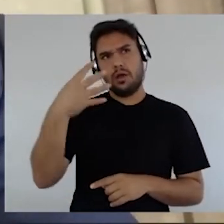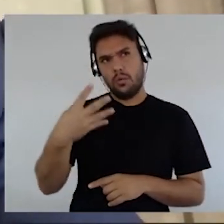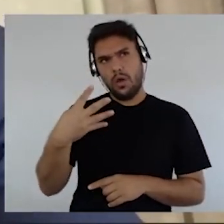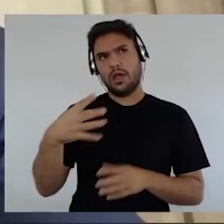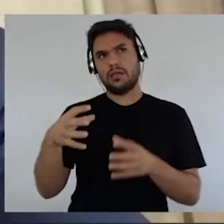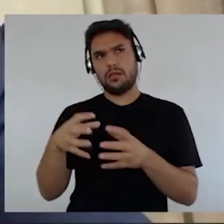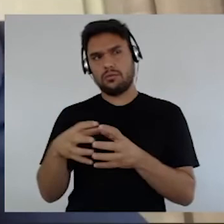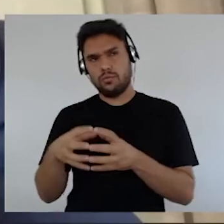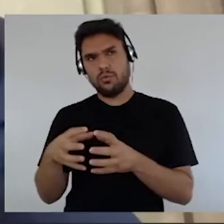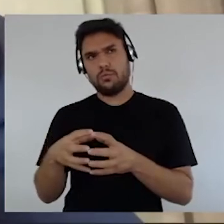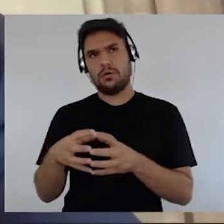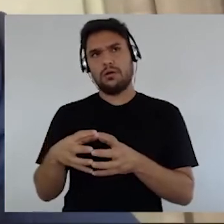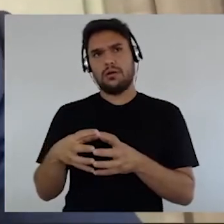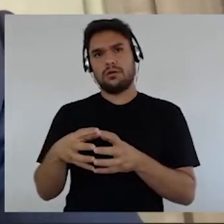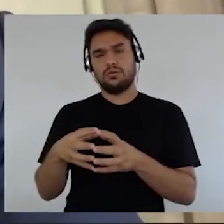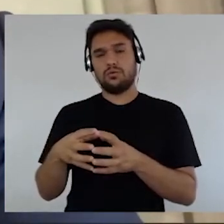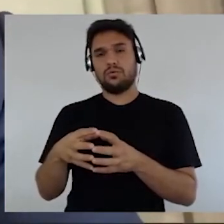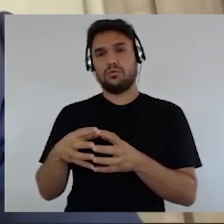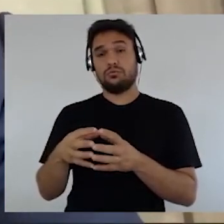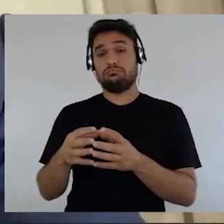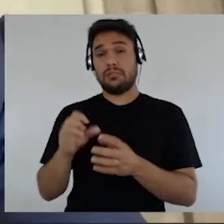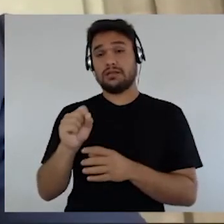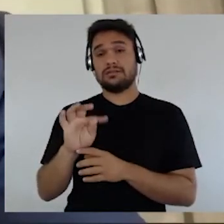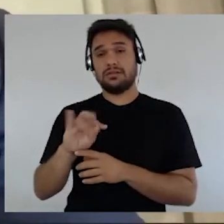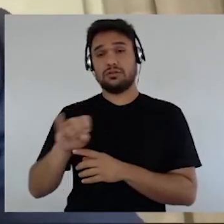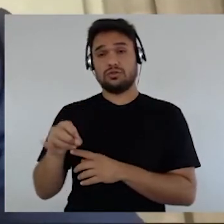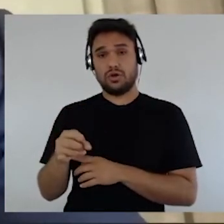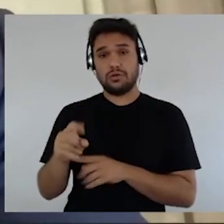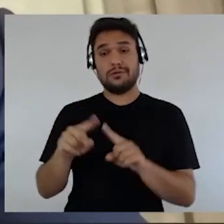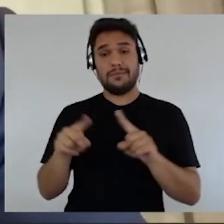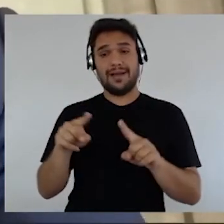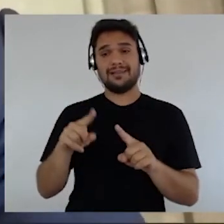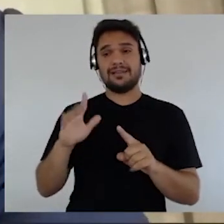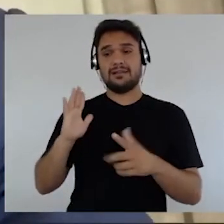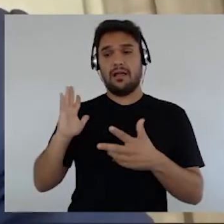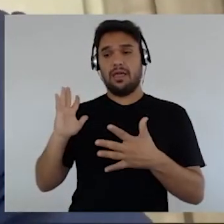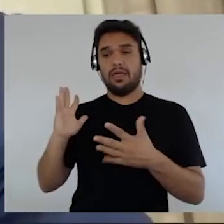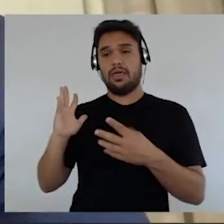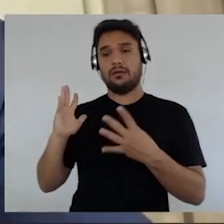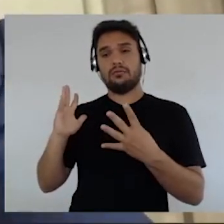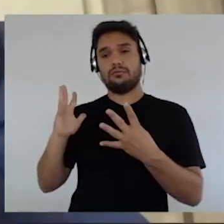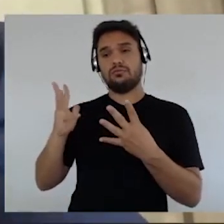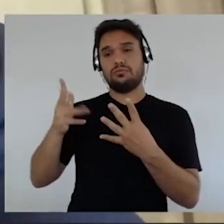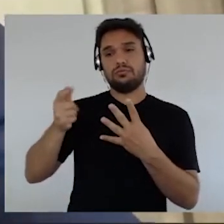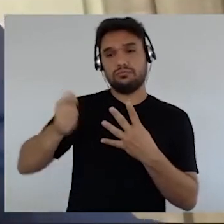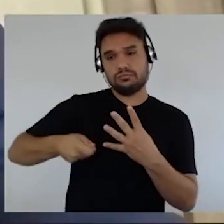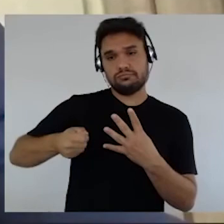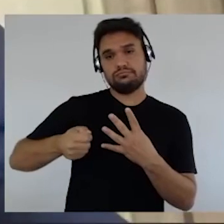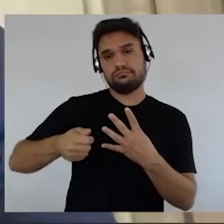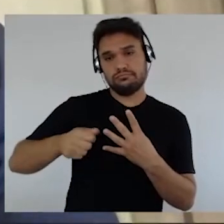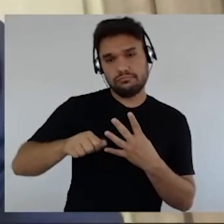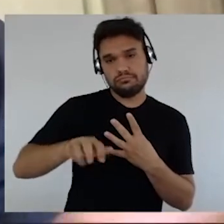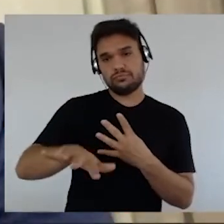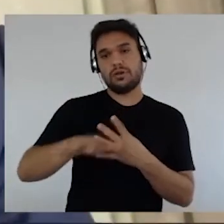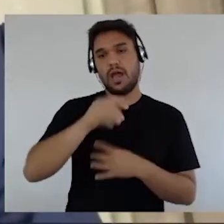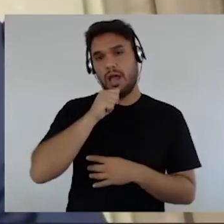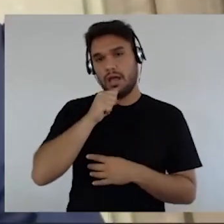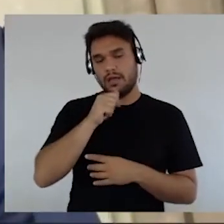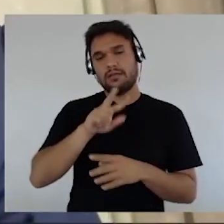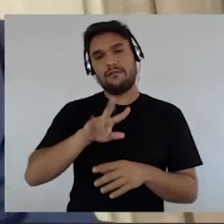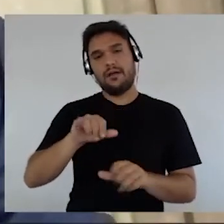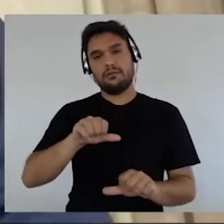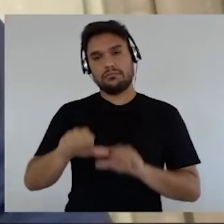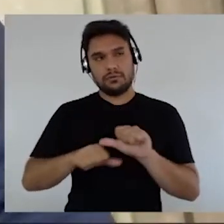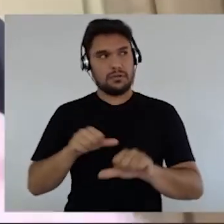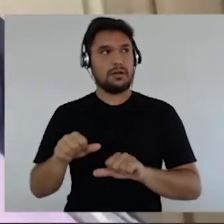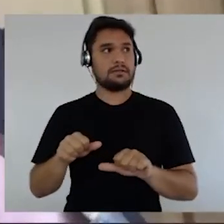Tribunal de Justiça, mas temos que reconhecer que é uma jurisprudência ainda em construção, que poderá sofrer